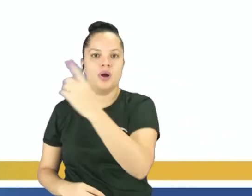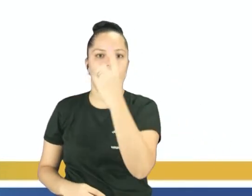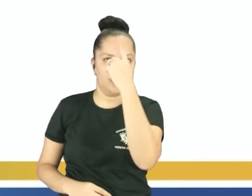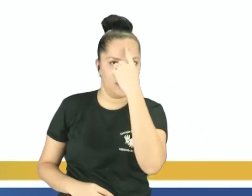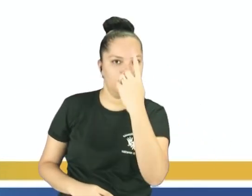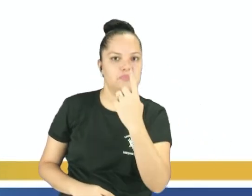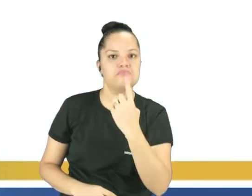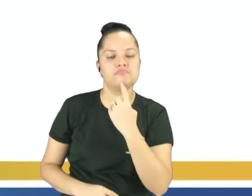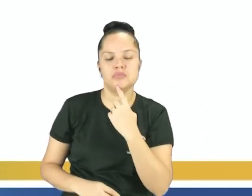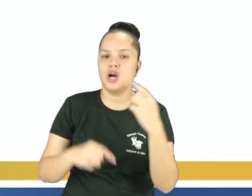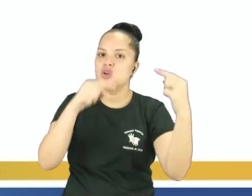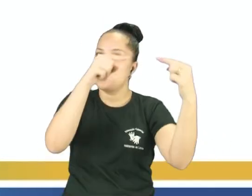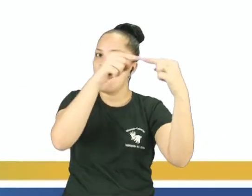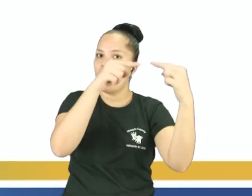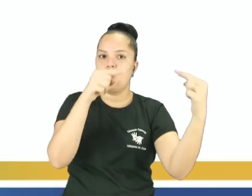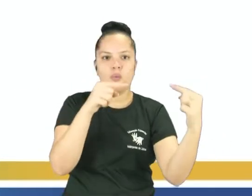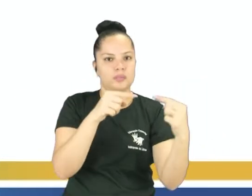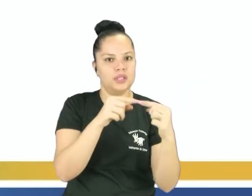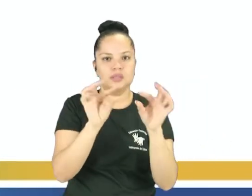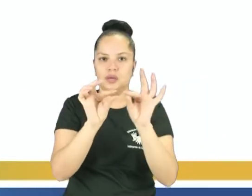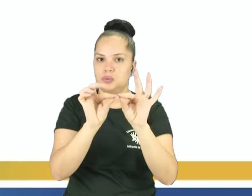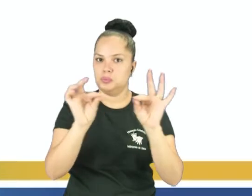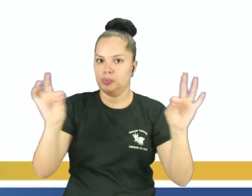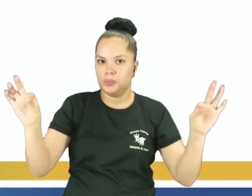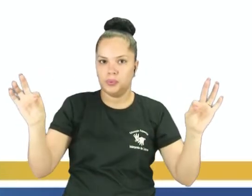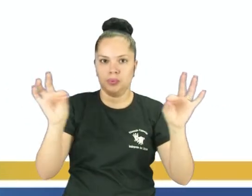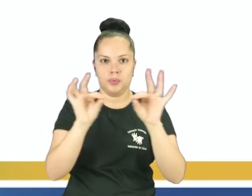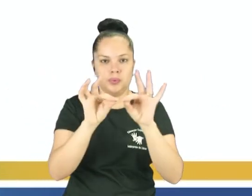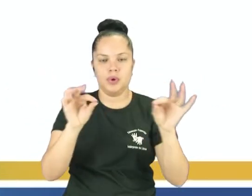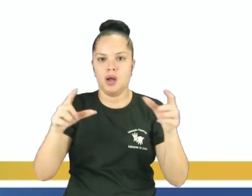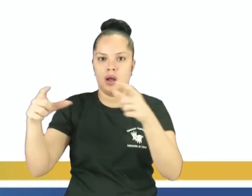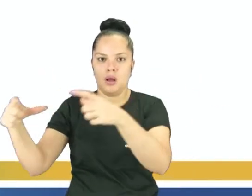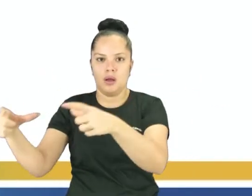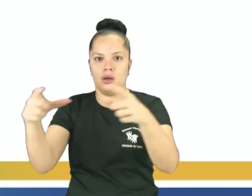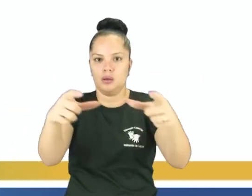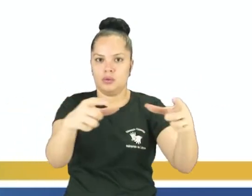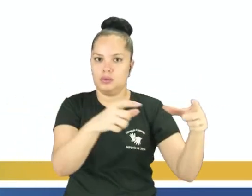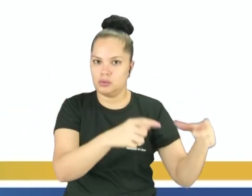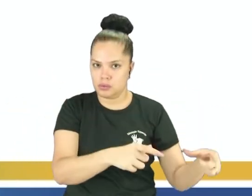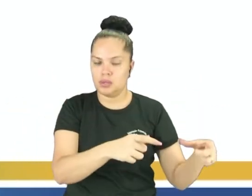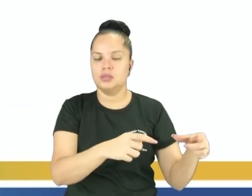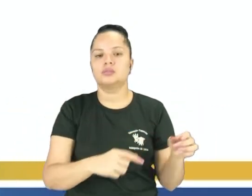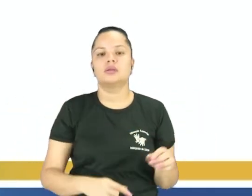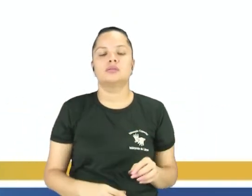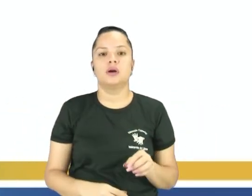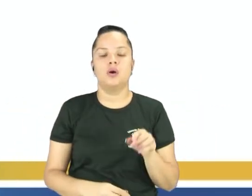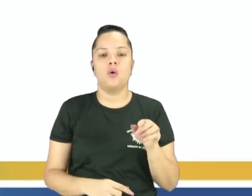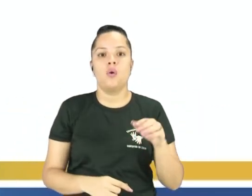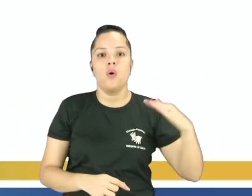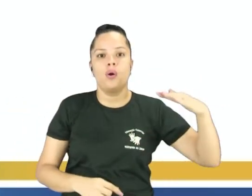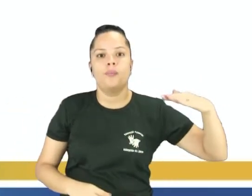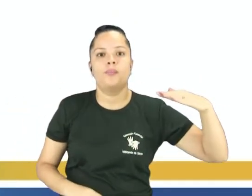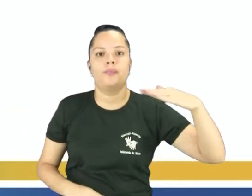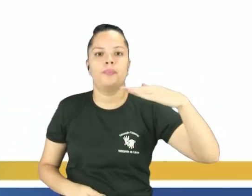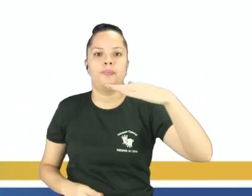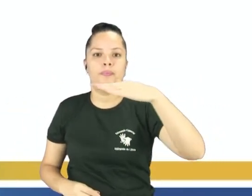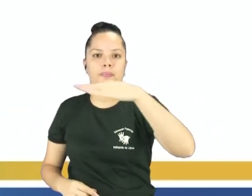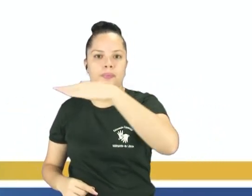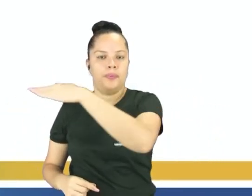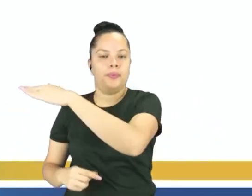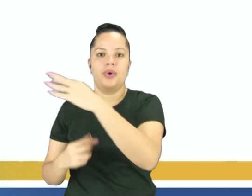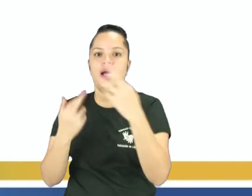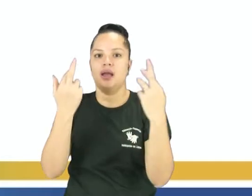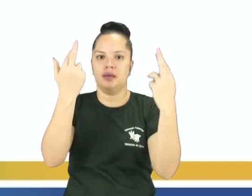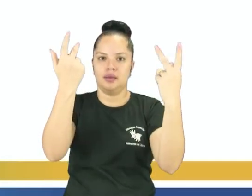com uma direção, sentido e comprimento. Todos os pontos da figura original são deslocados da mesma forma e